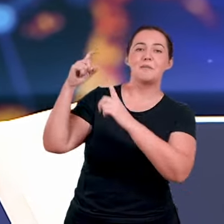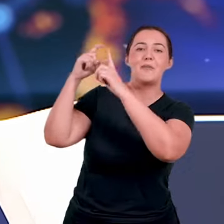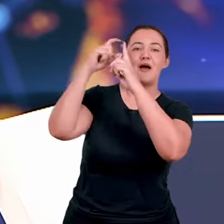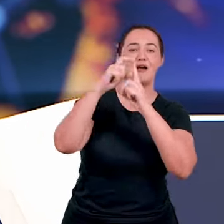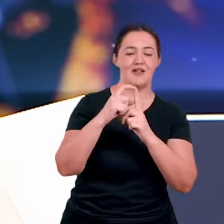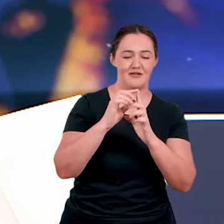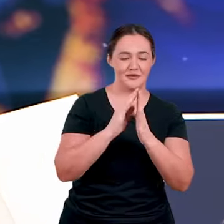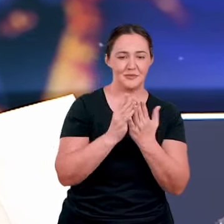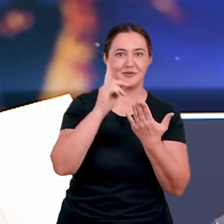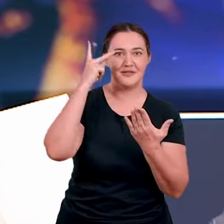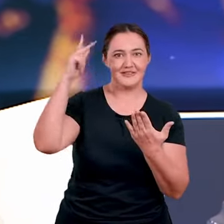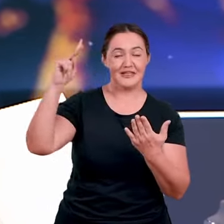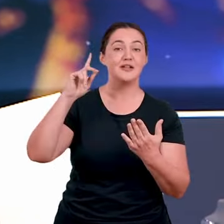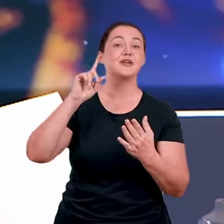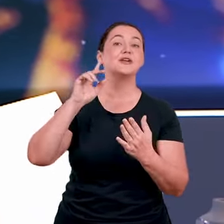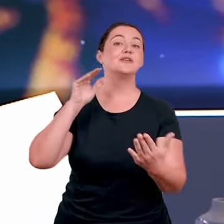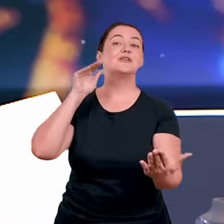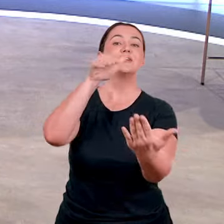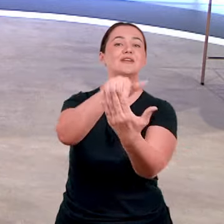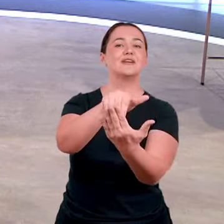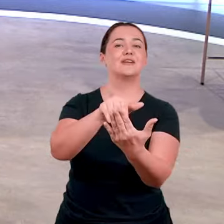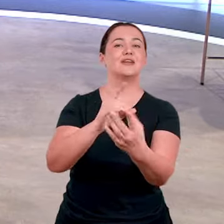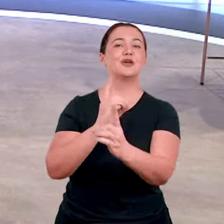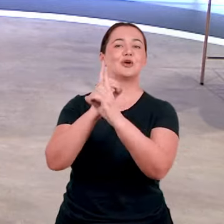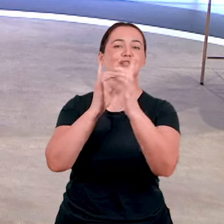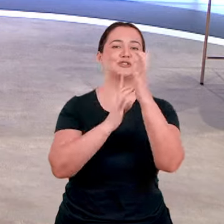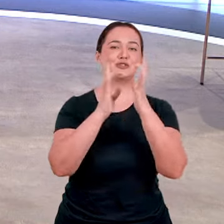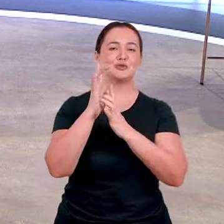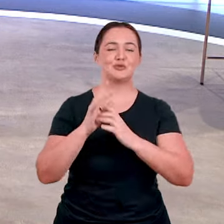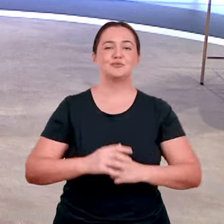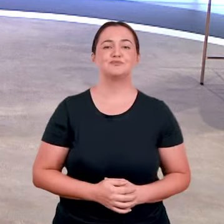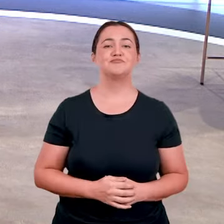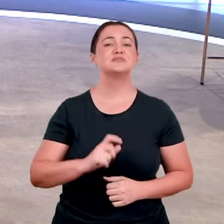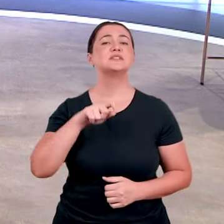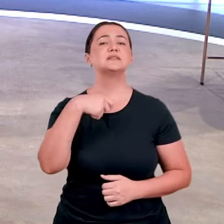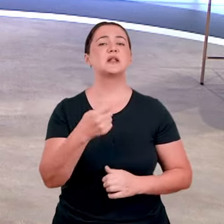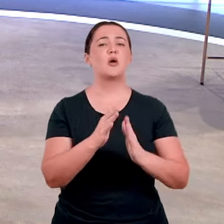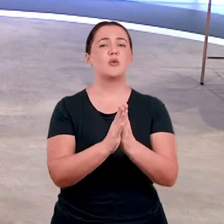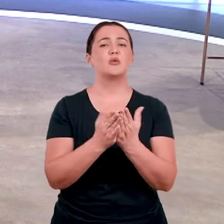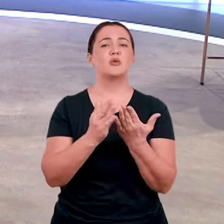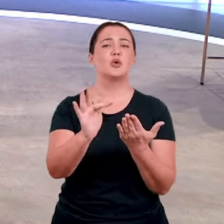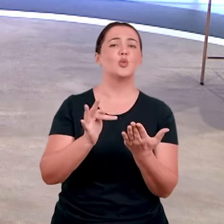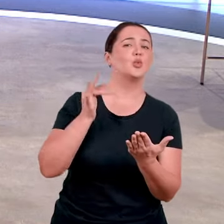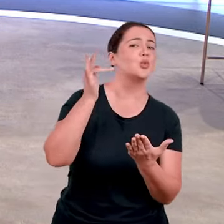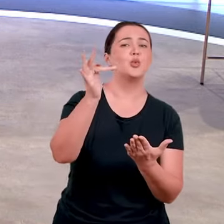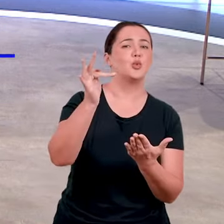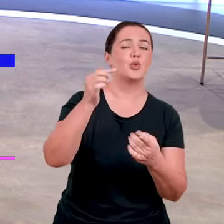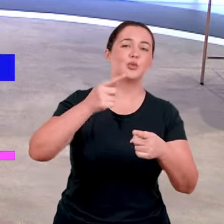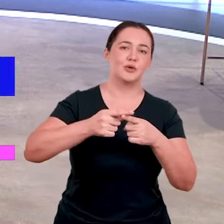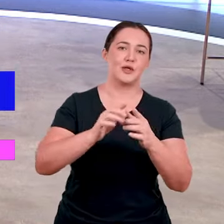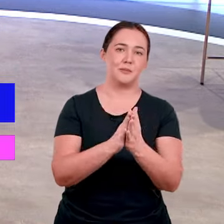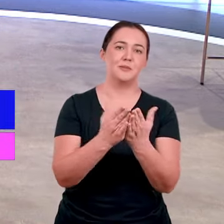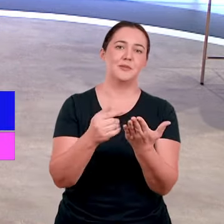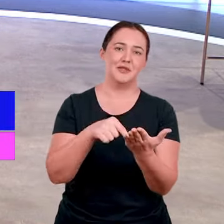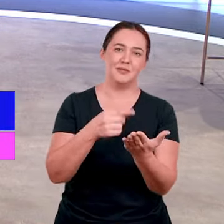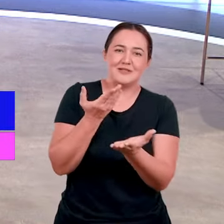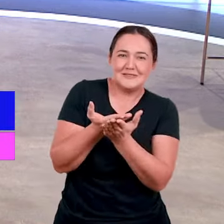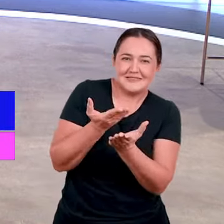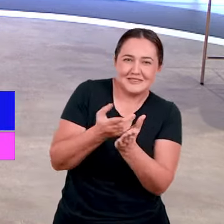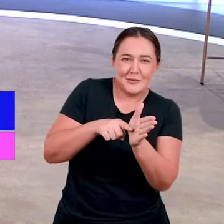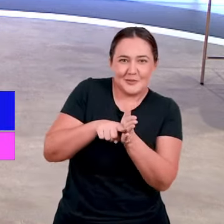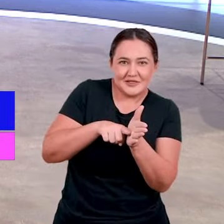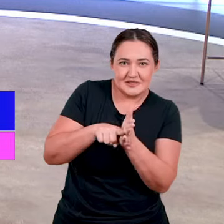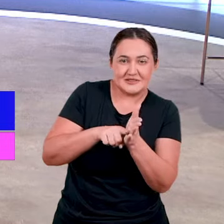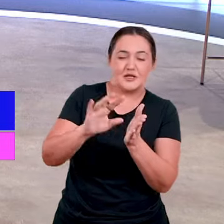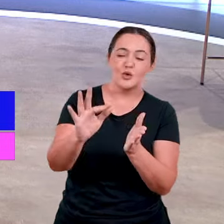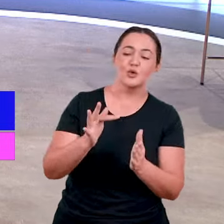nos encontrarmos com Cristo Jesus. O nome do programa é A Arena do Futuro. Arena porque discutimos a